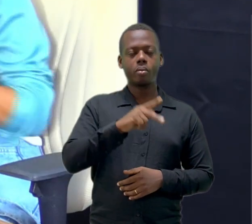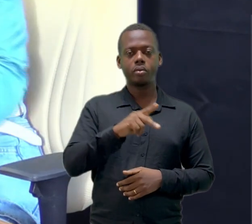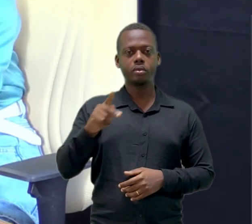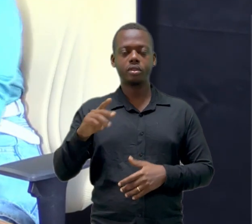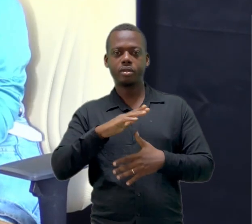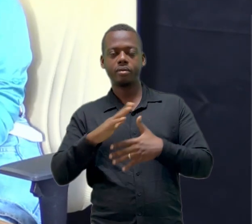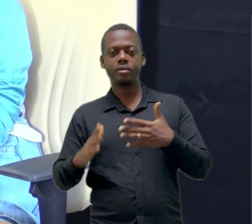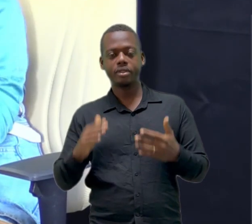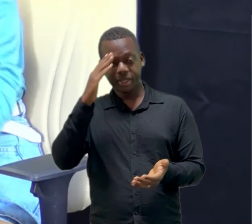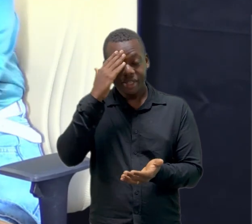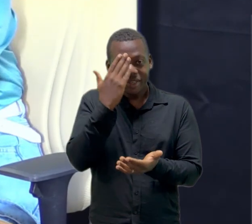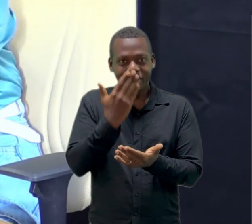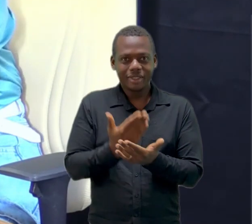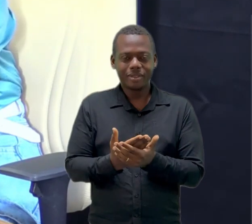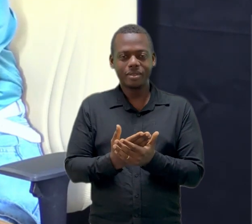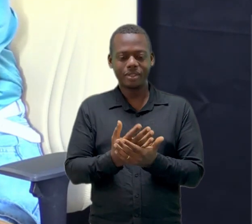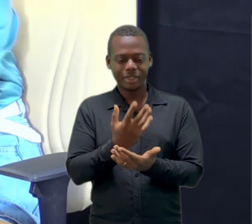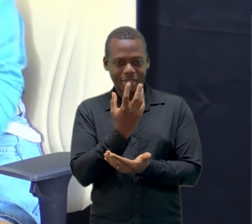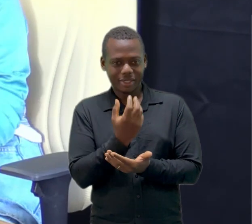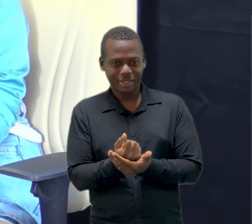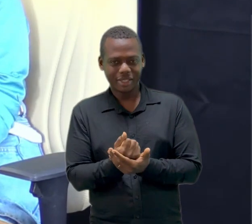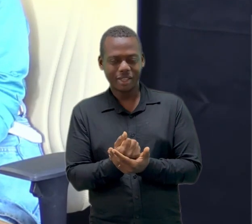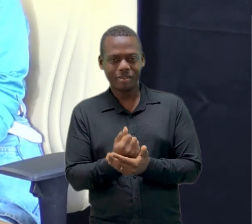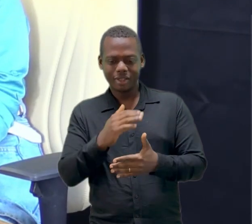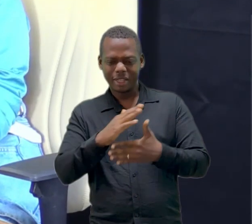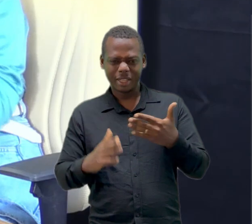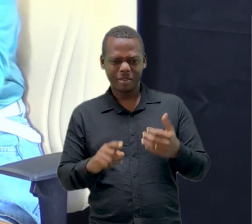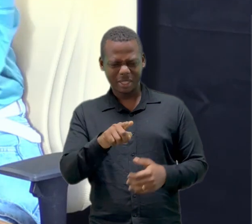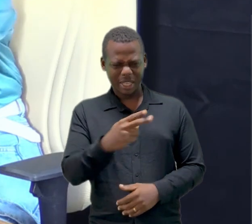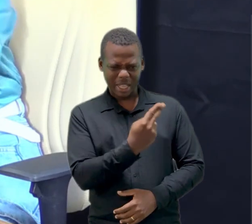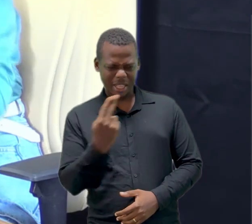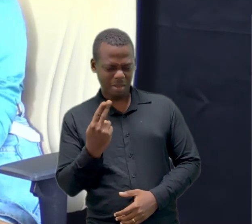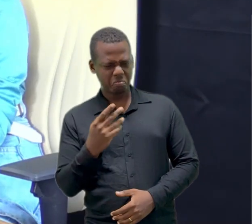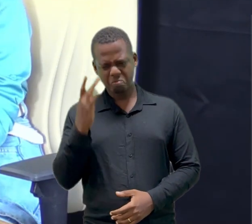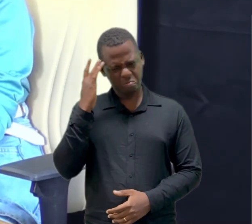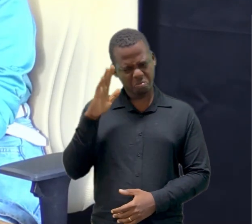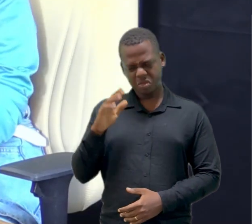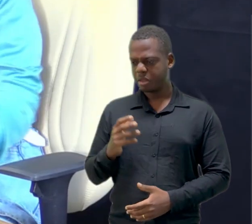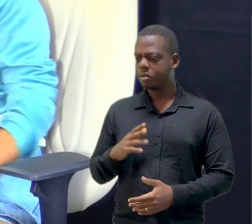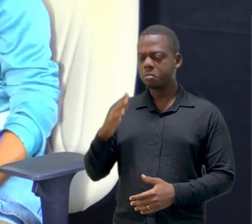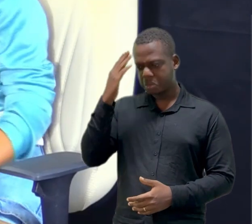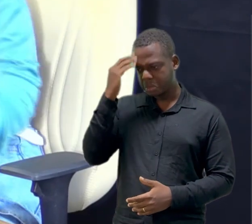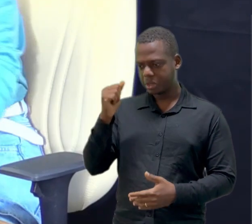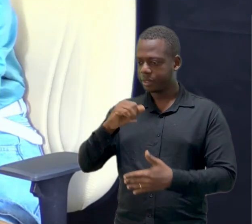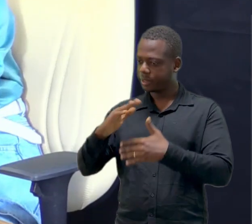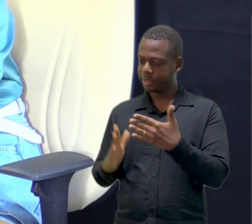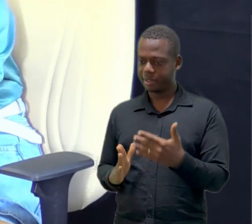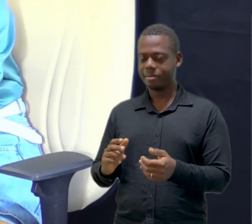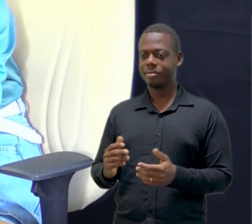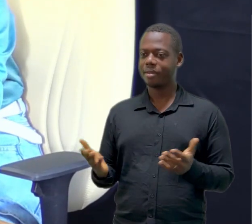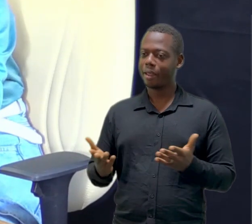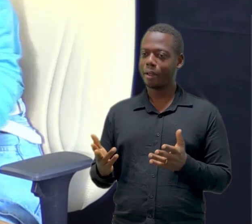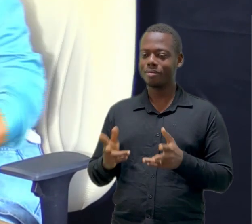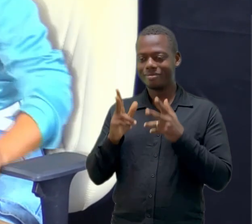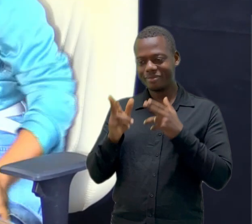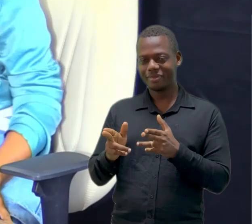Você acredita que tem pessoas que salvam o nome Libras? Eu falo assim, sabe meu nome? Eu sei que é Libras. O meu nome virou